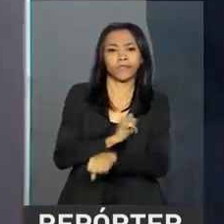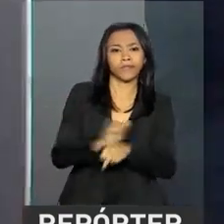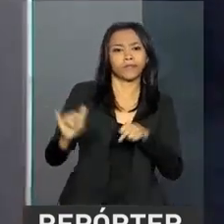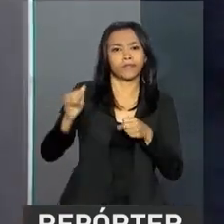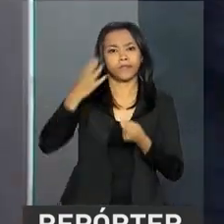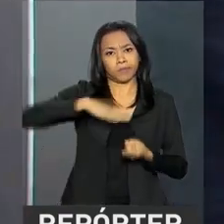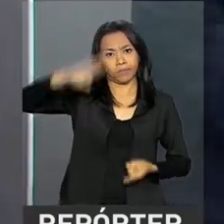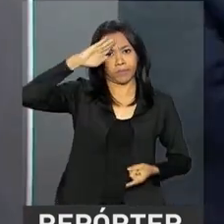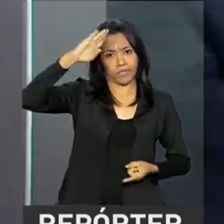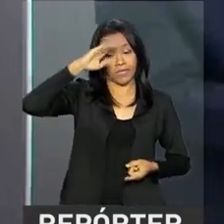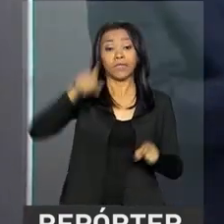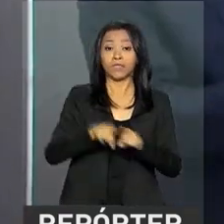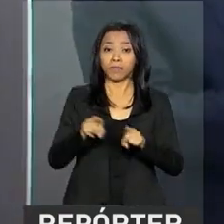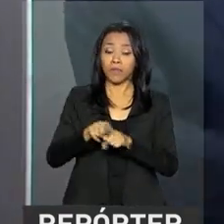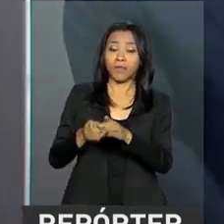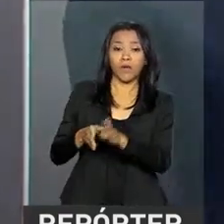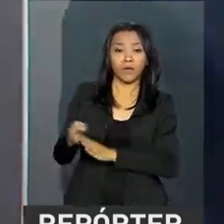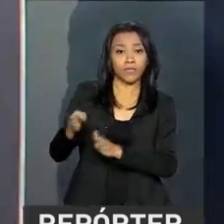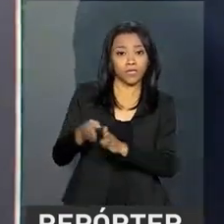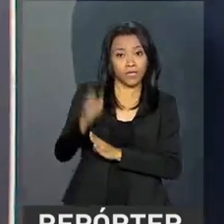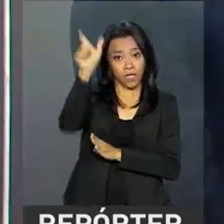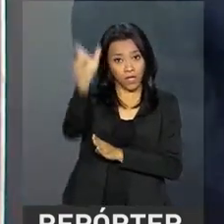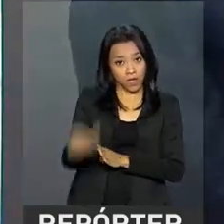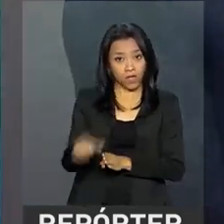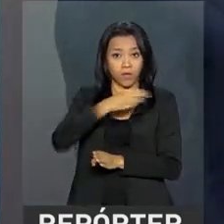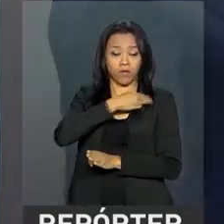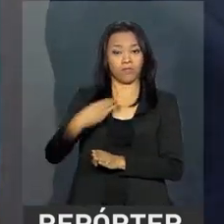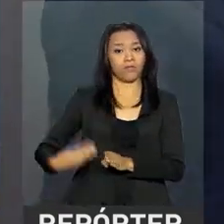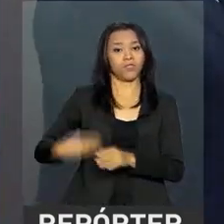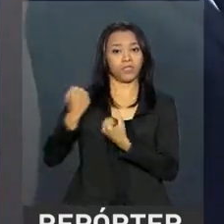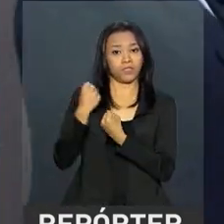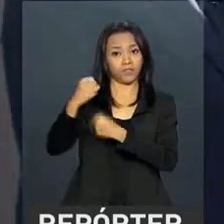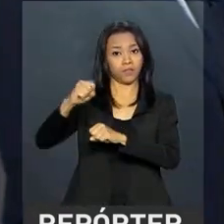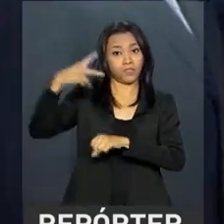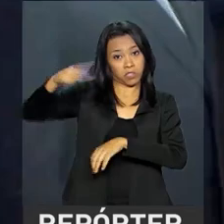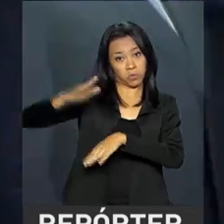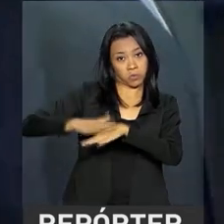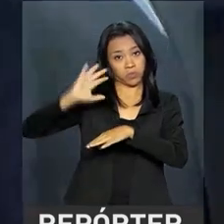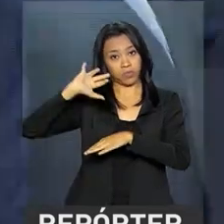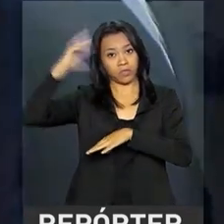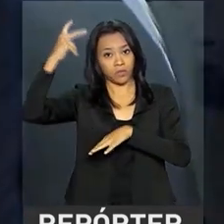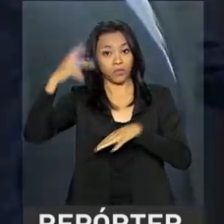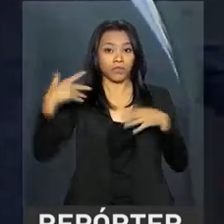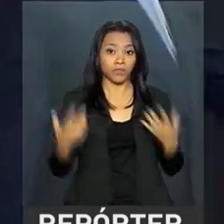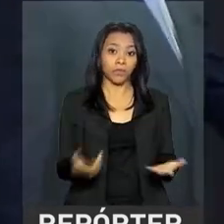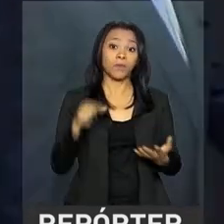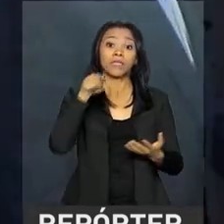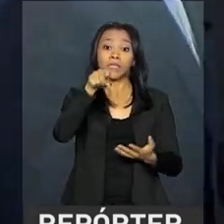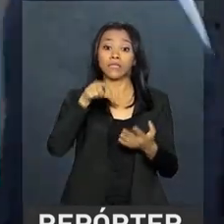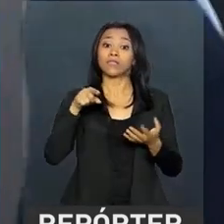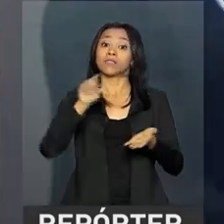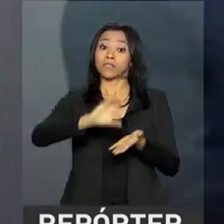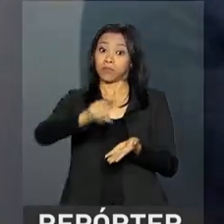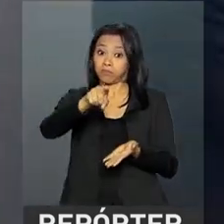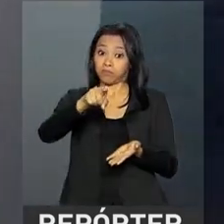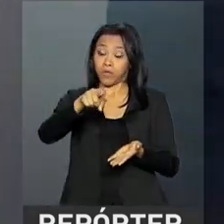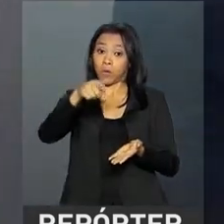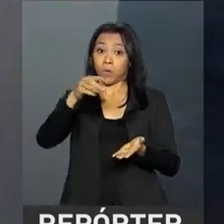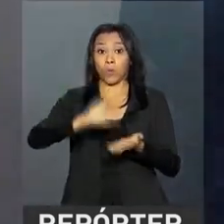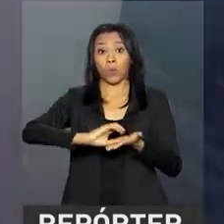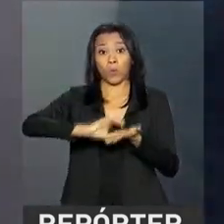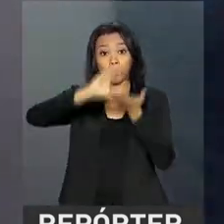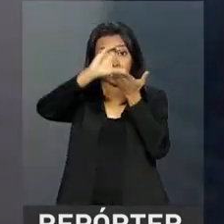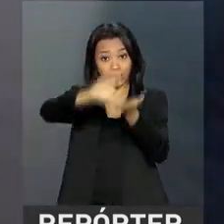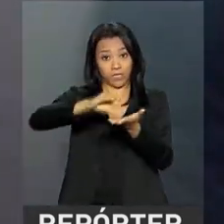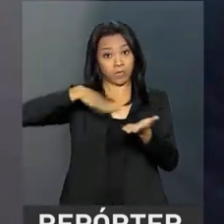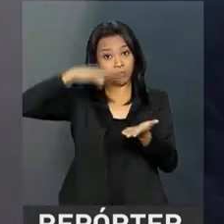assessorar o ministro da defesa nas tomadas de decisões para marcar a presença do presidente michel temer no ministério e no conselho militar